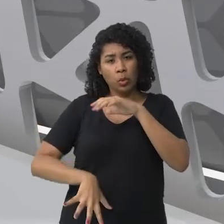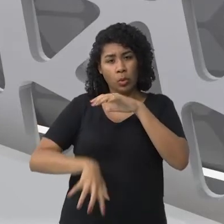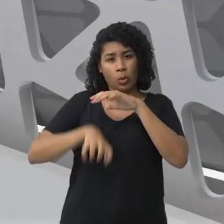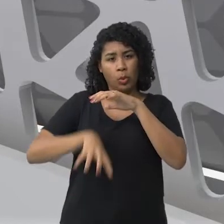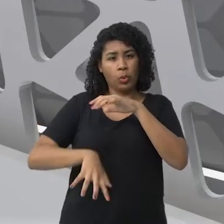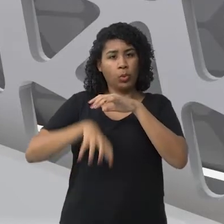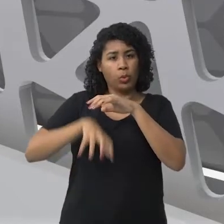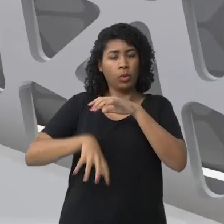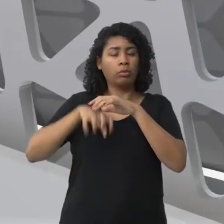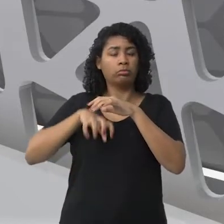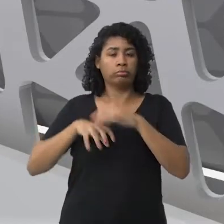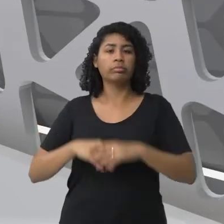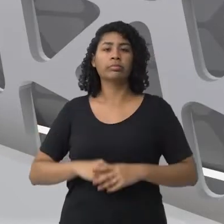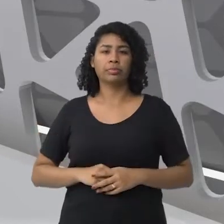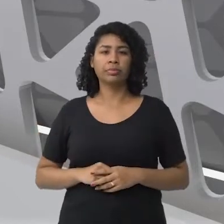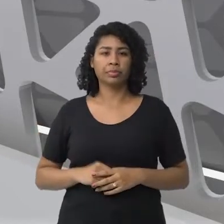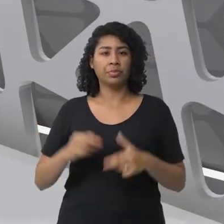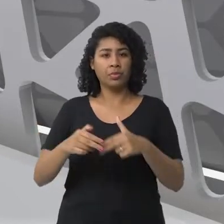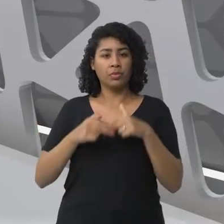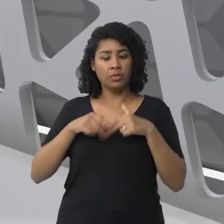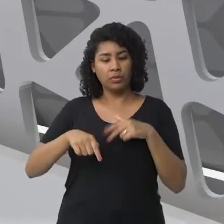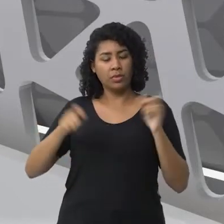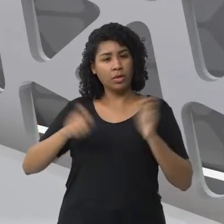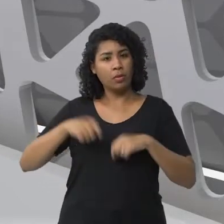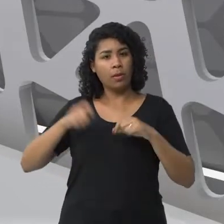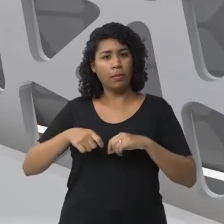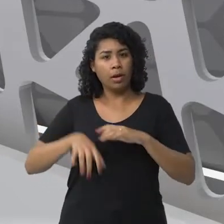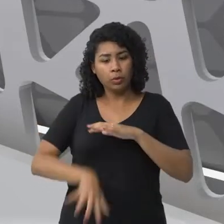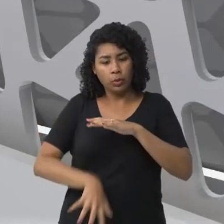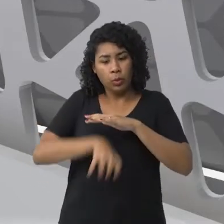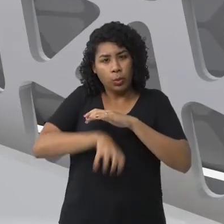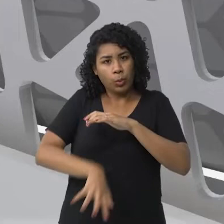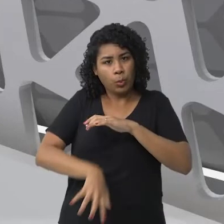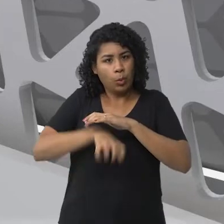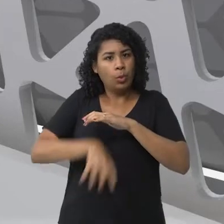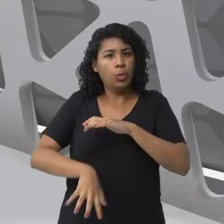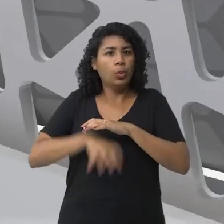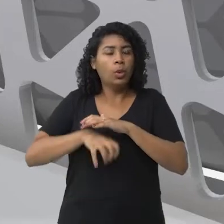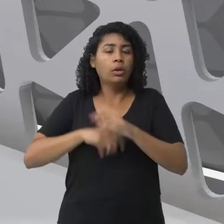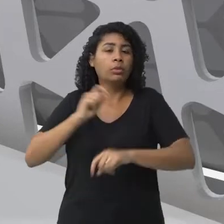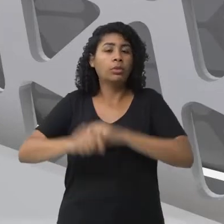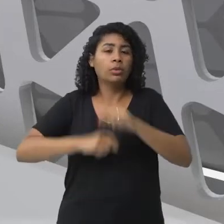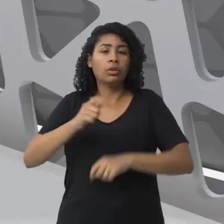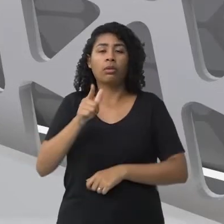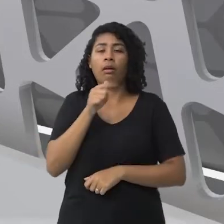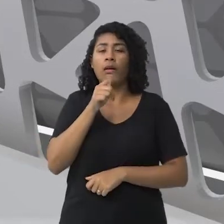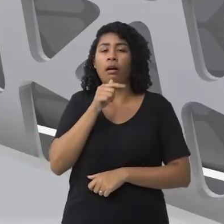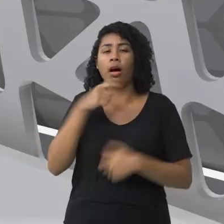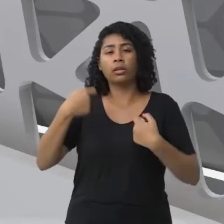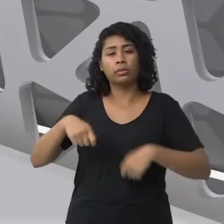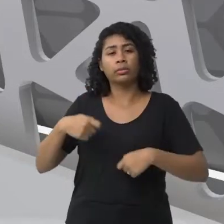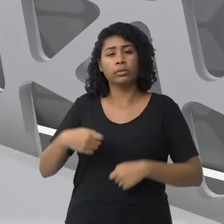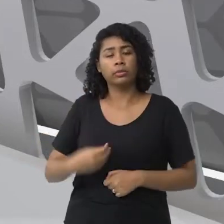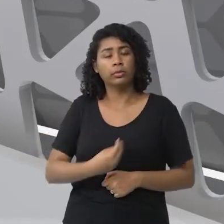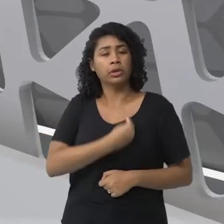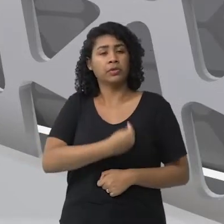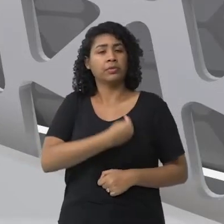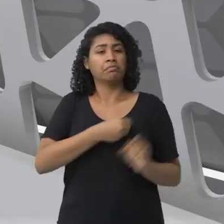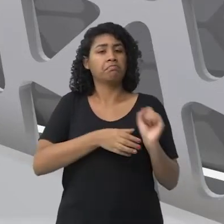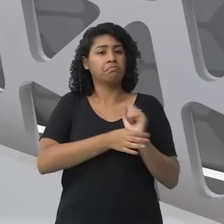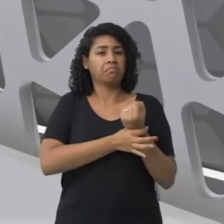mais baixo no subsolo. E aí elas vão tirar do solo, do subsolo, no caso, a água necessária para poder